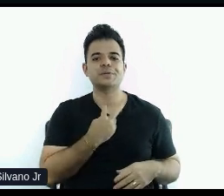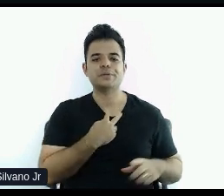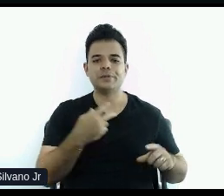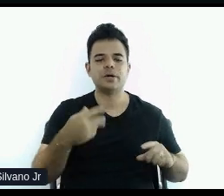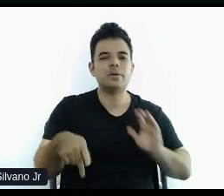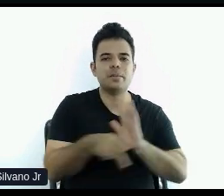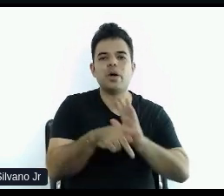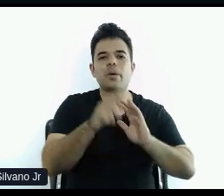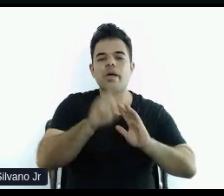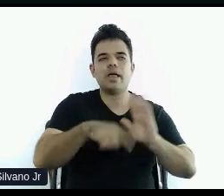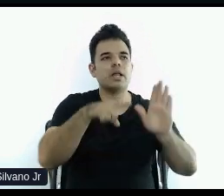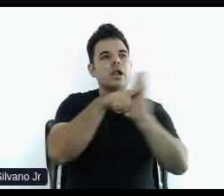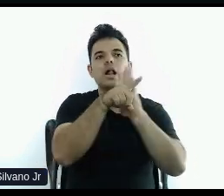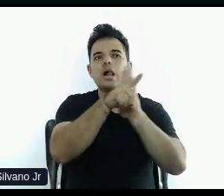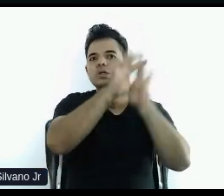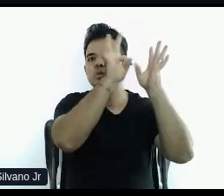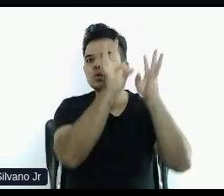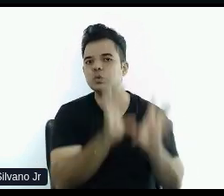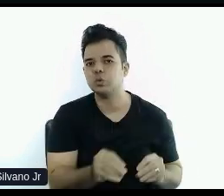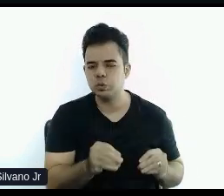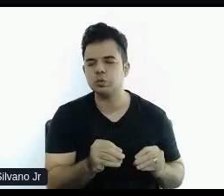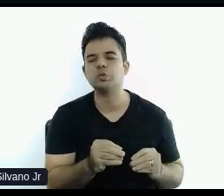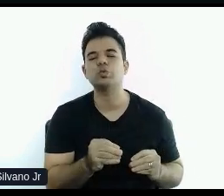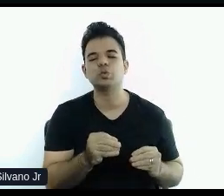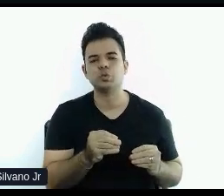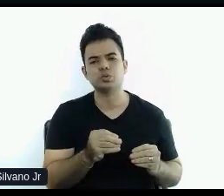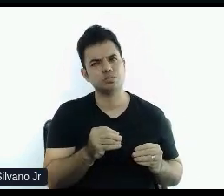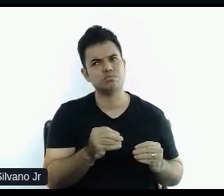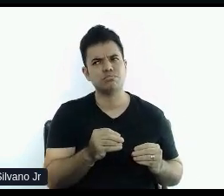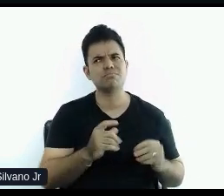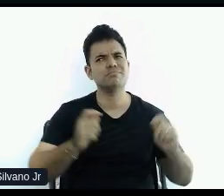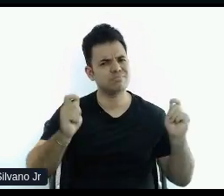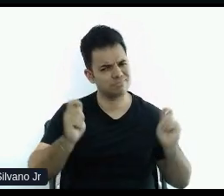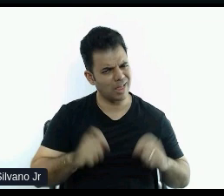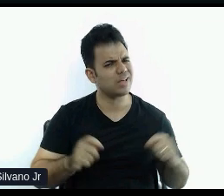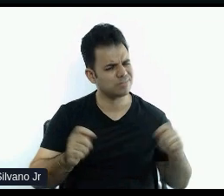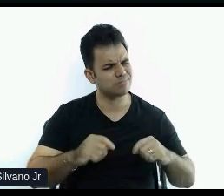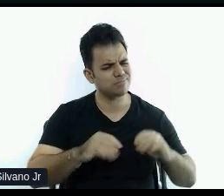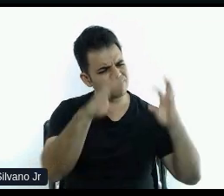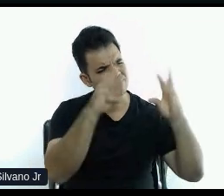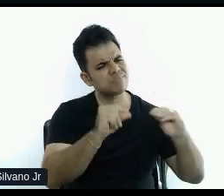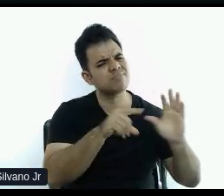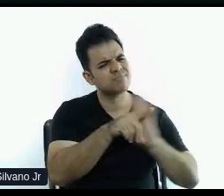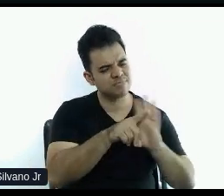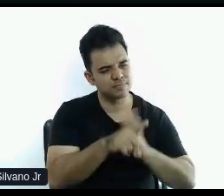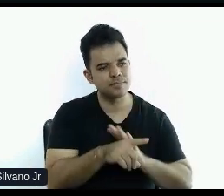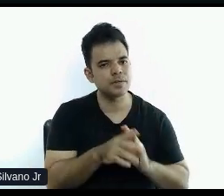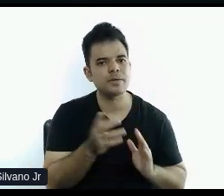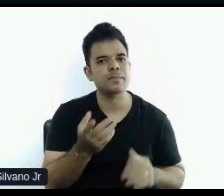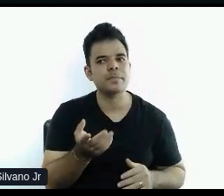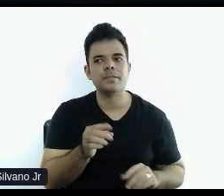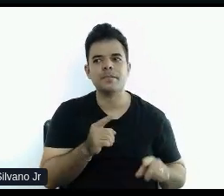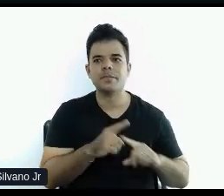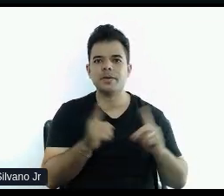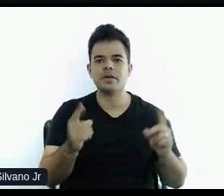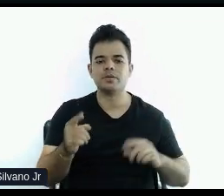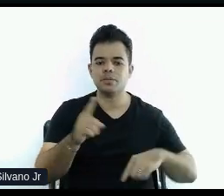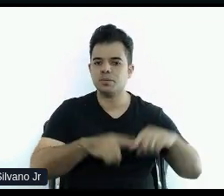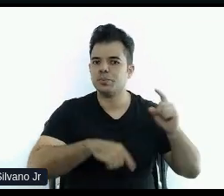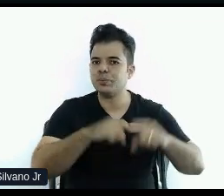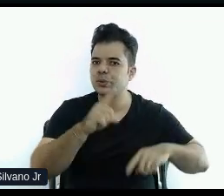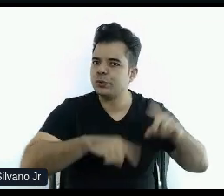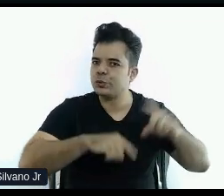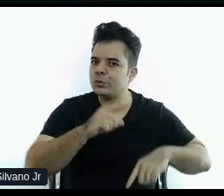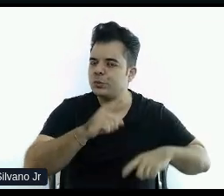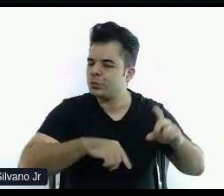análise. Podemos, né? Mas não seria viável fazer toda uma análise daquele produto